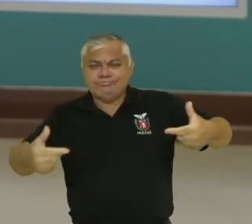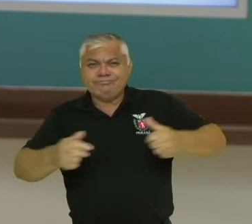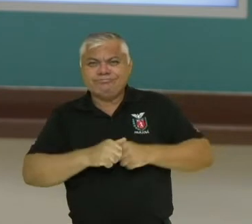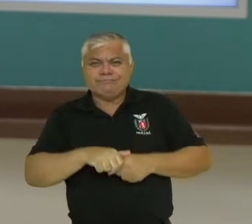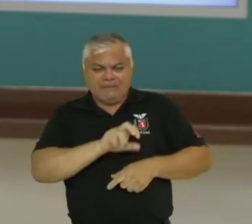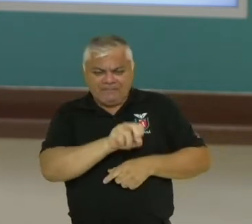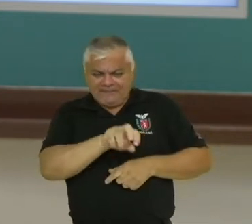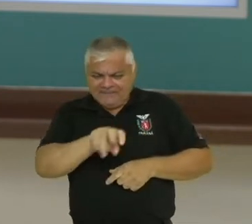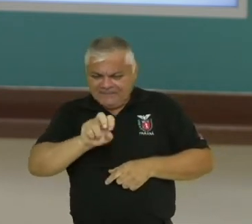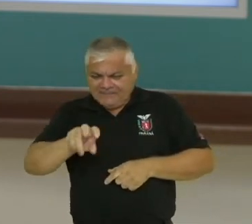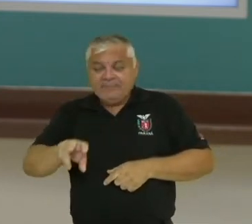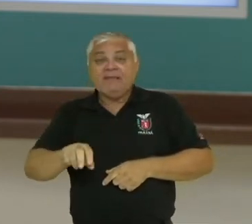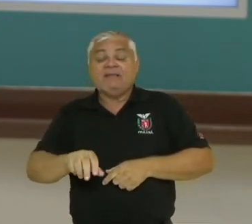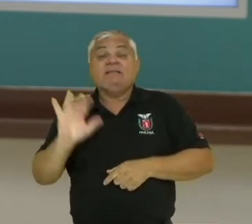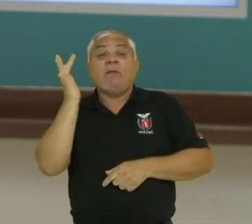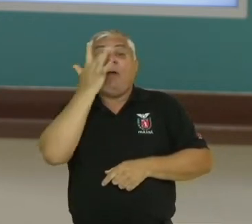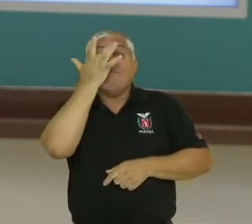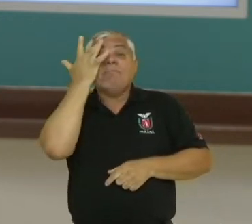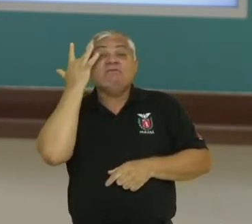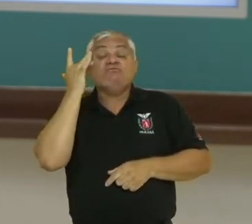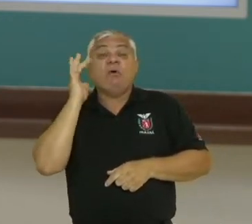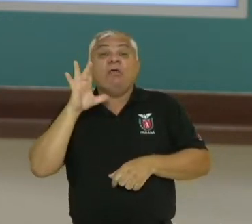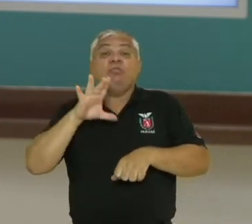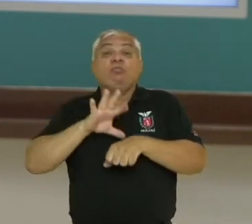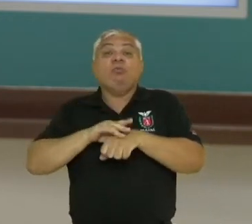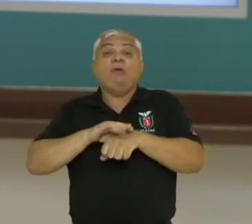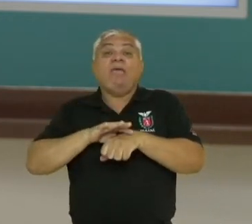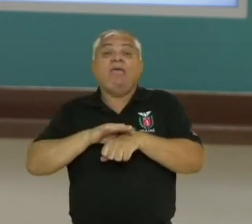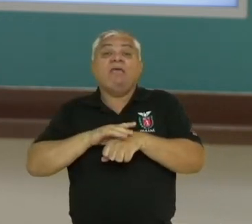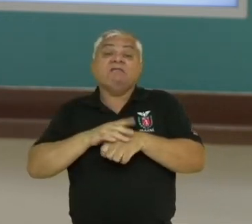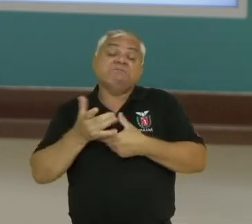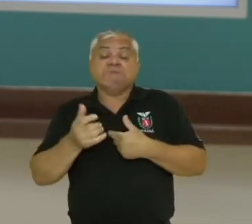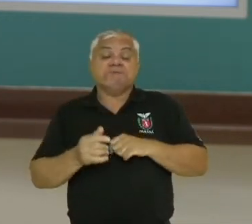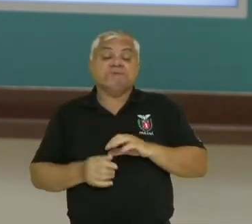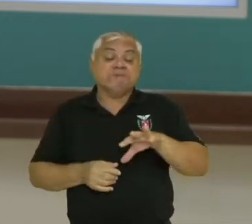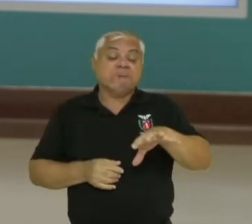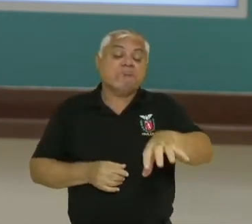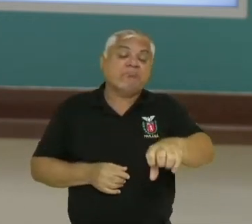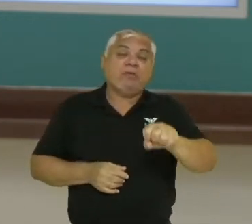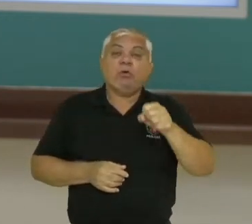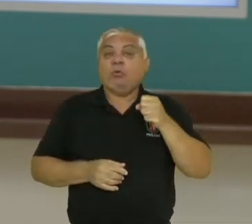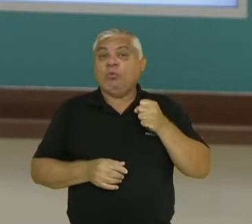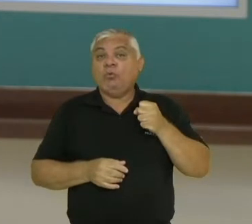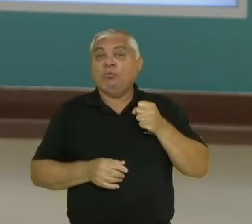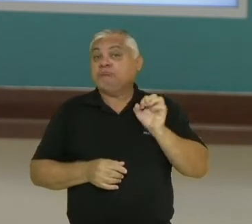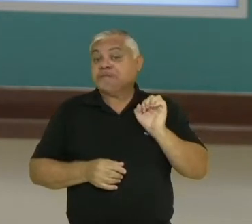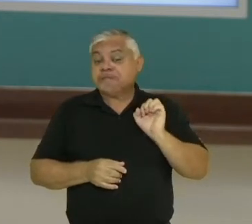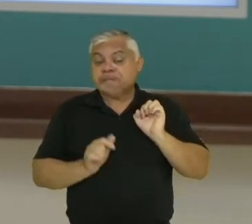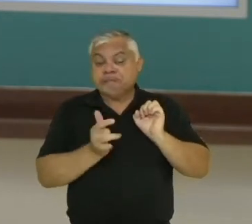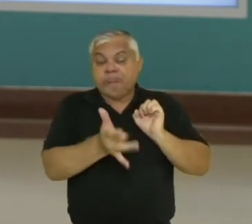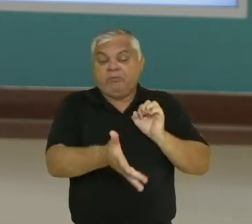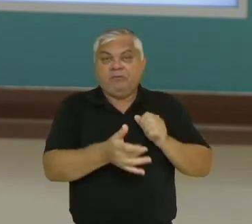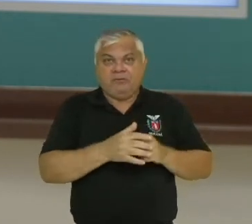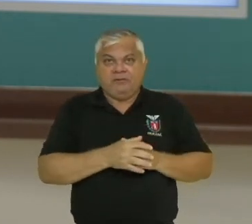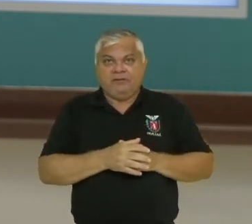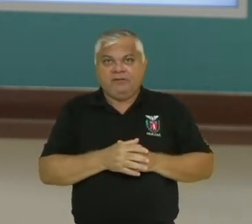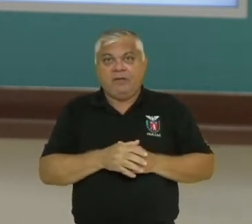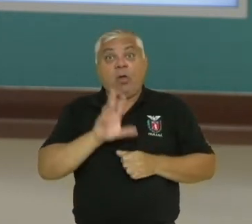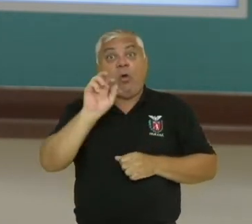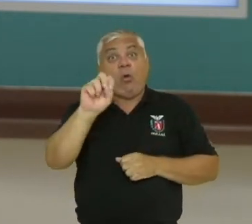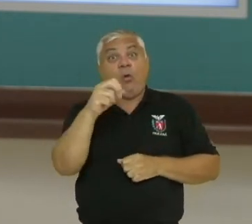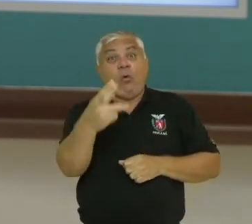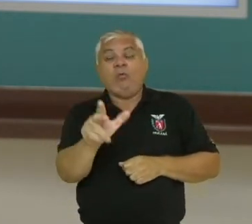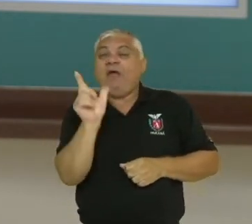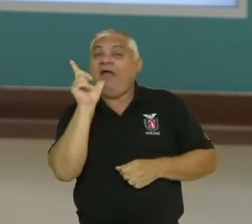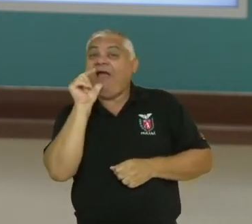a doença, a pessoa que estava doente, se aproximou desse alimento e contaminou a região, ou a